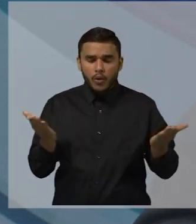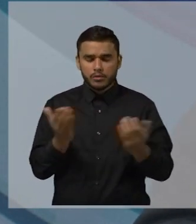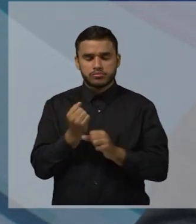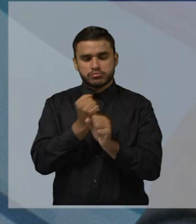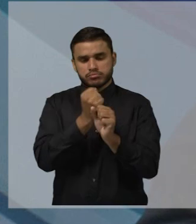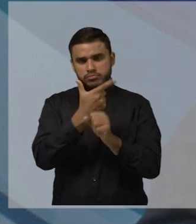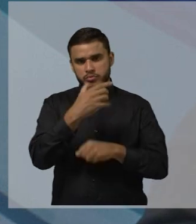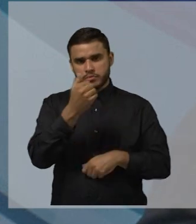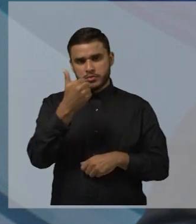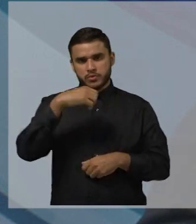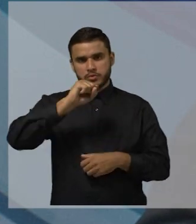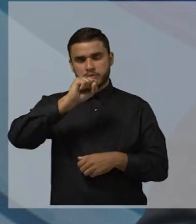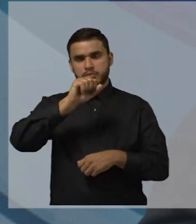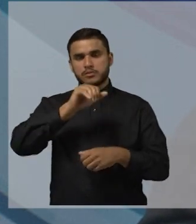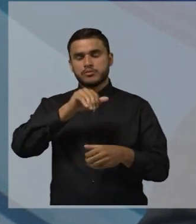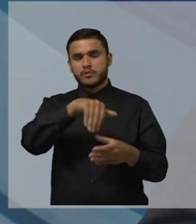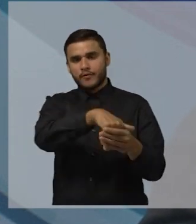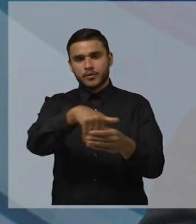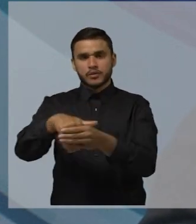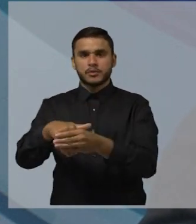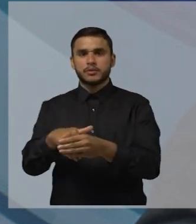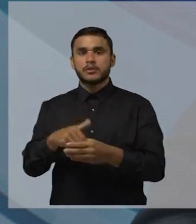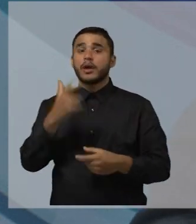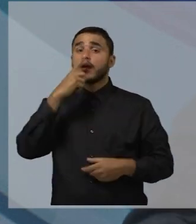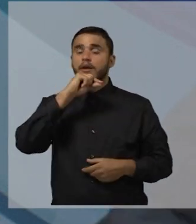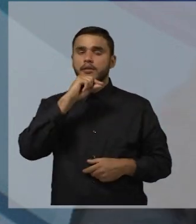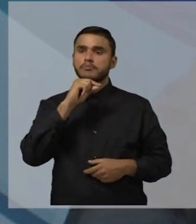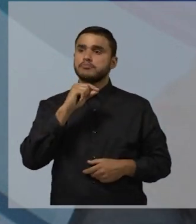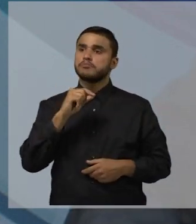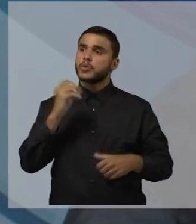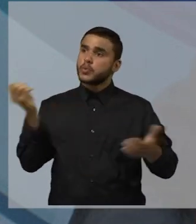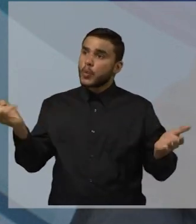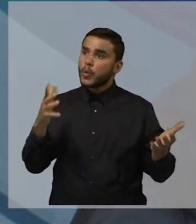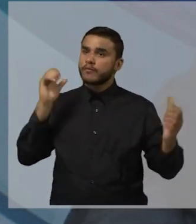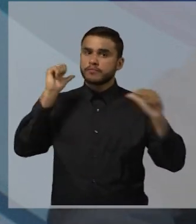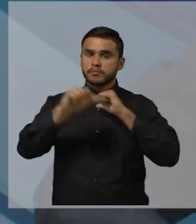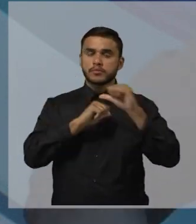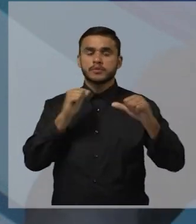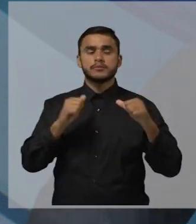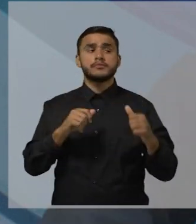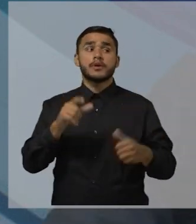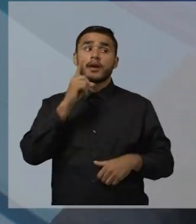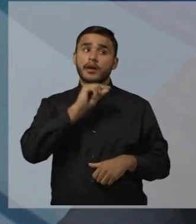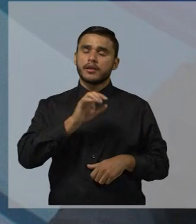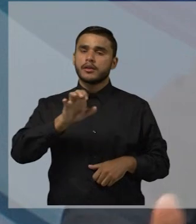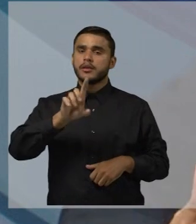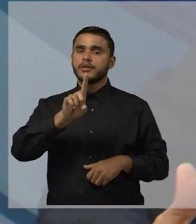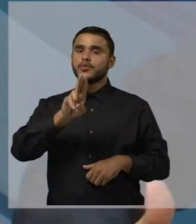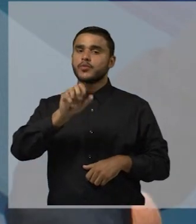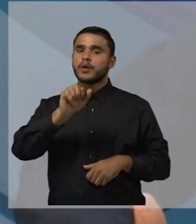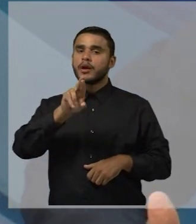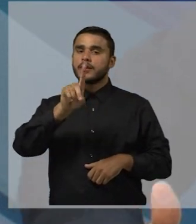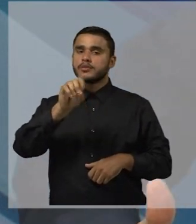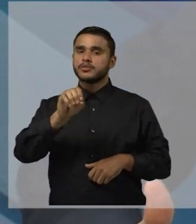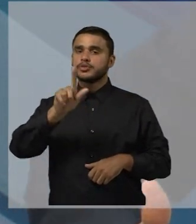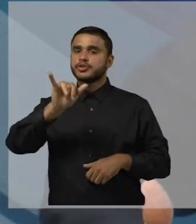Ceará, esse senador Girão, um jovem bem intencionado, mas o que o Brasil precisa é se libertar